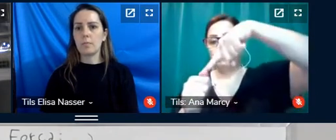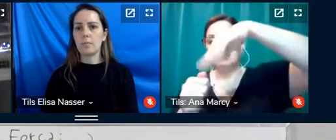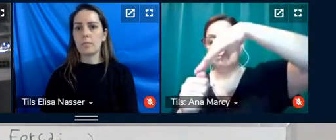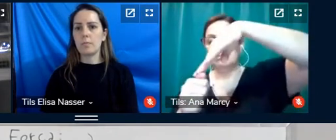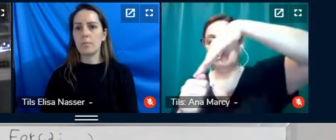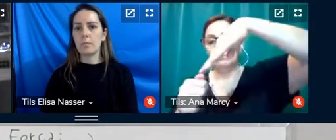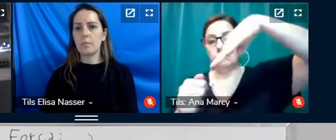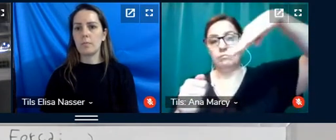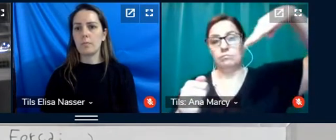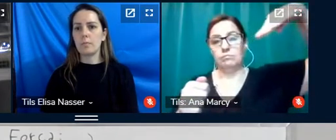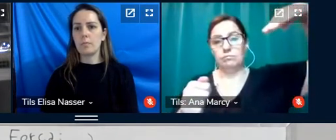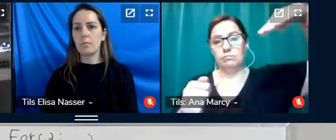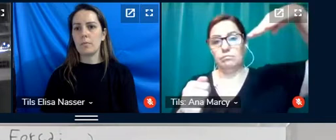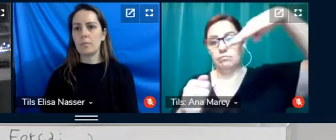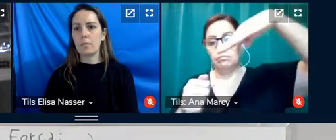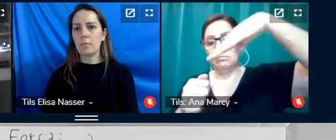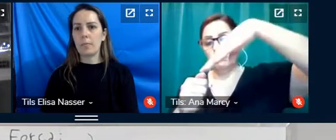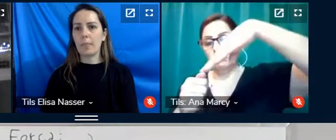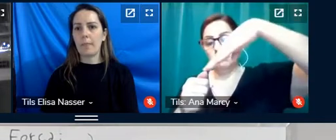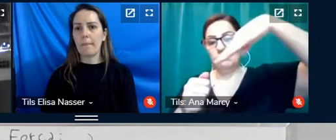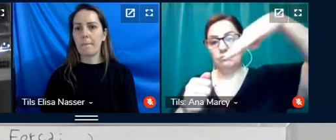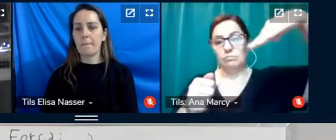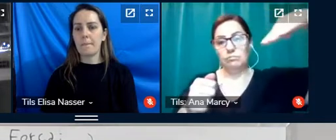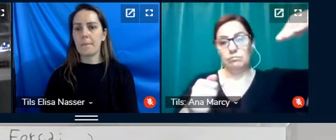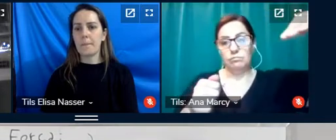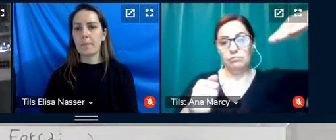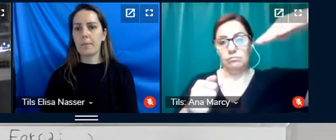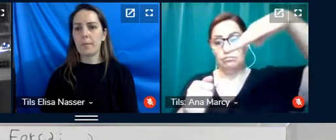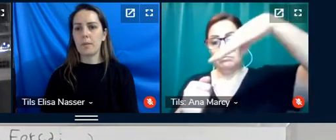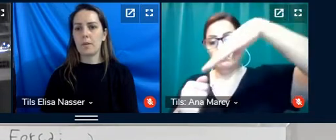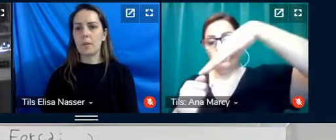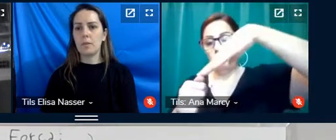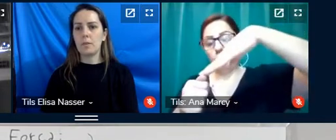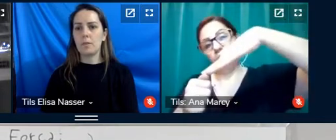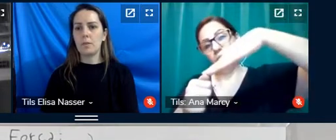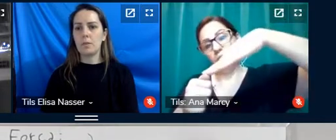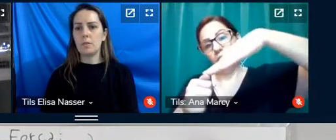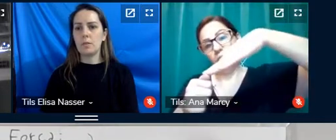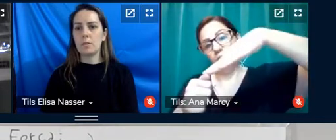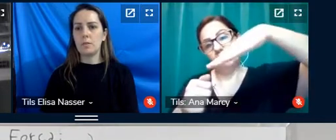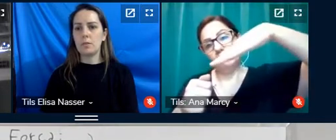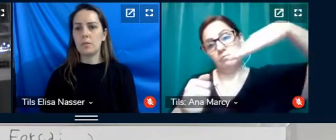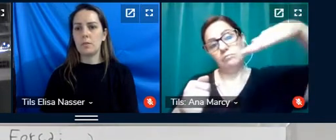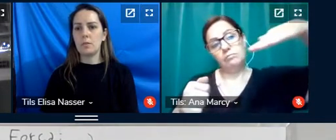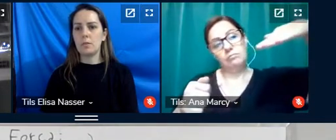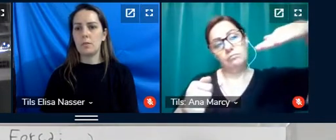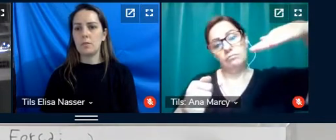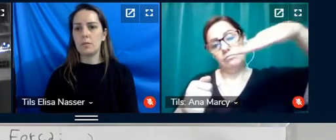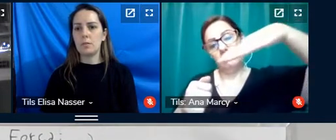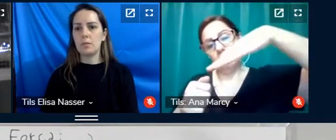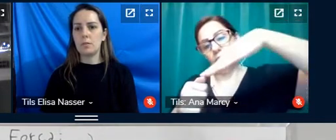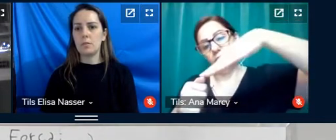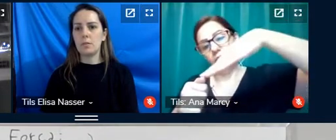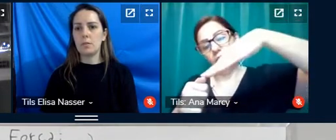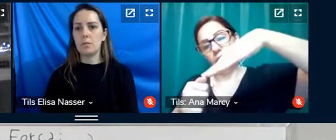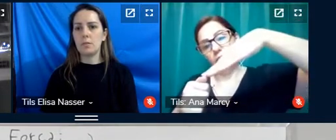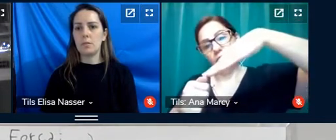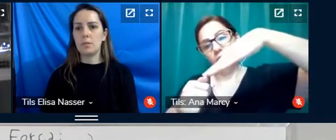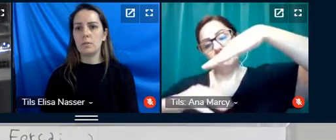Por quê? Porque daí eu estou dizendo, ó, a força está atuando nessa angulação